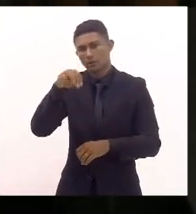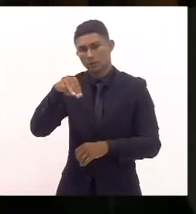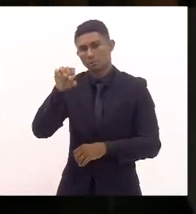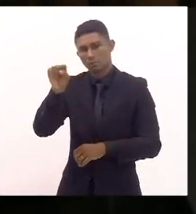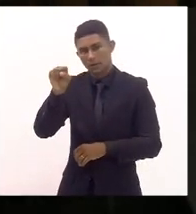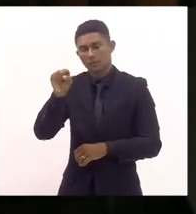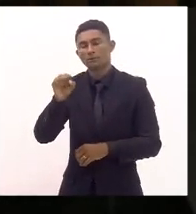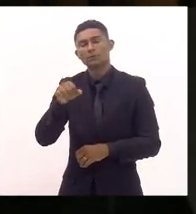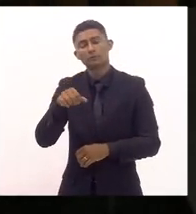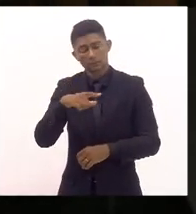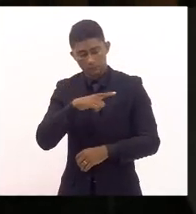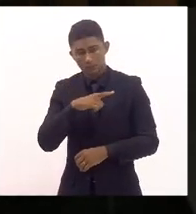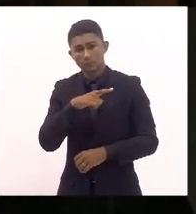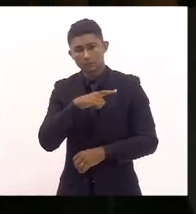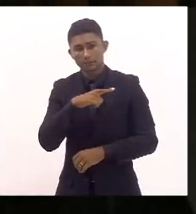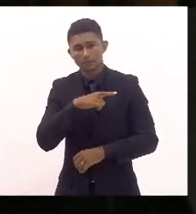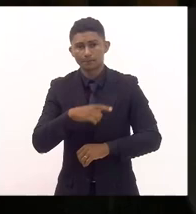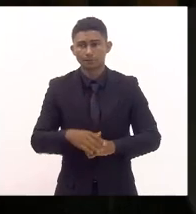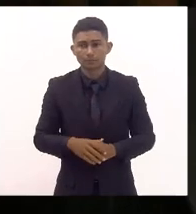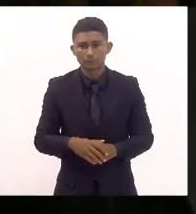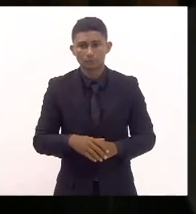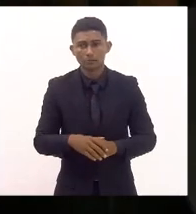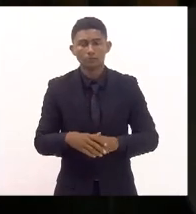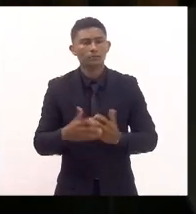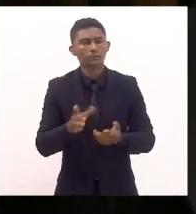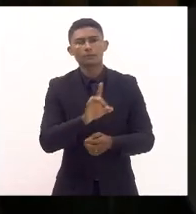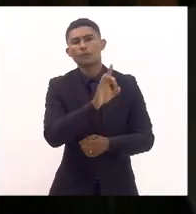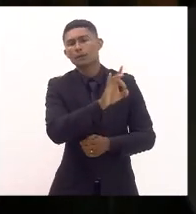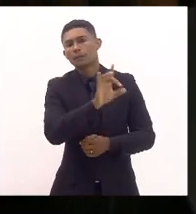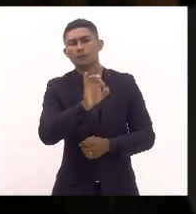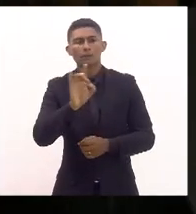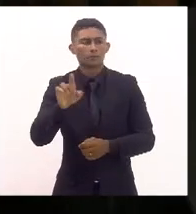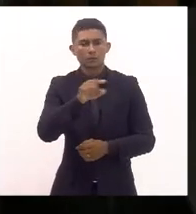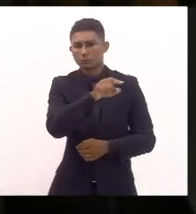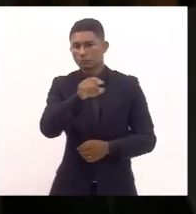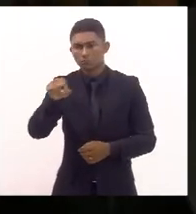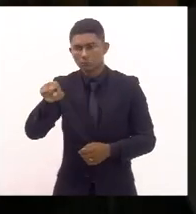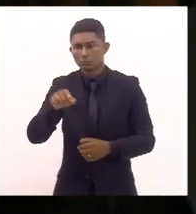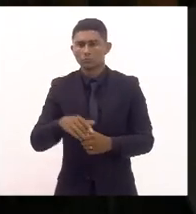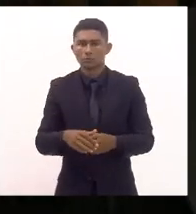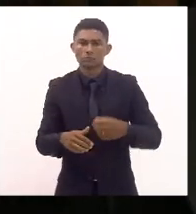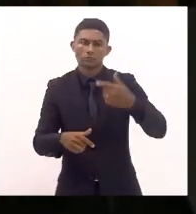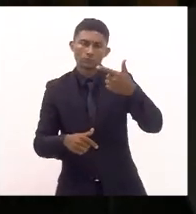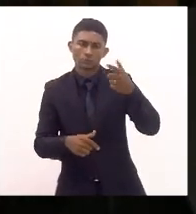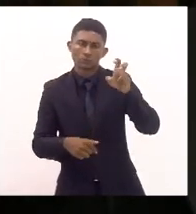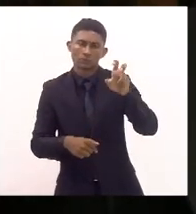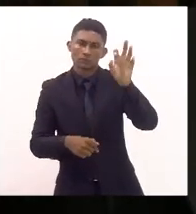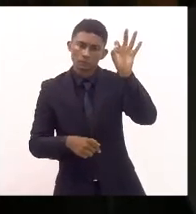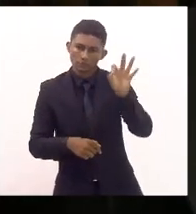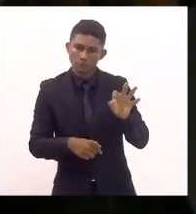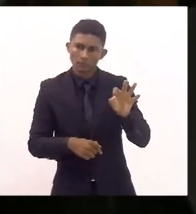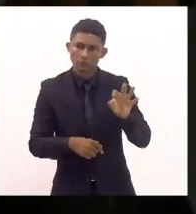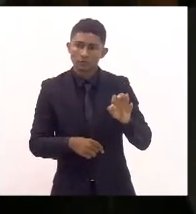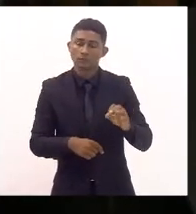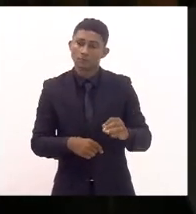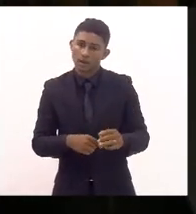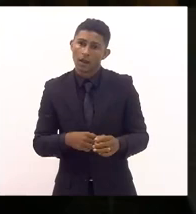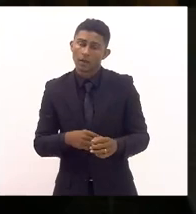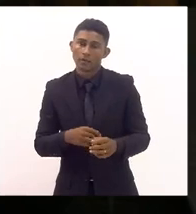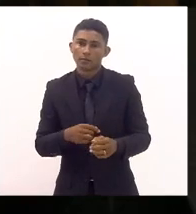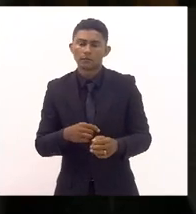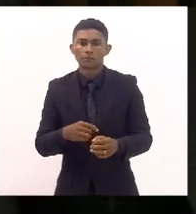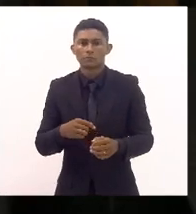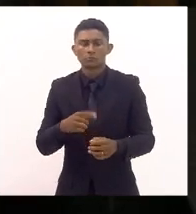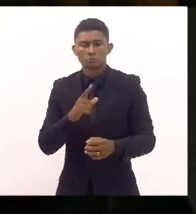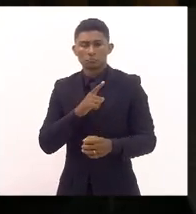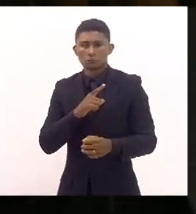cms25 por cento do ICMS cada Qual deste 25% leva um pedacinho porque